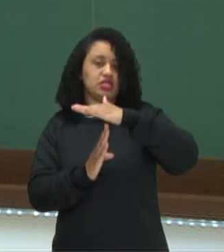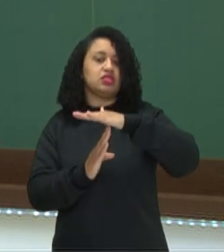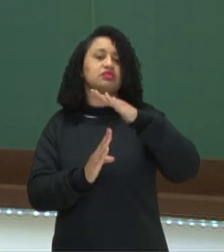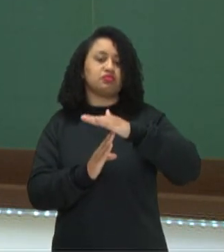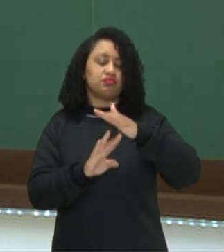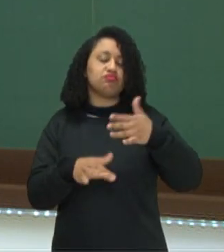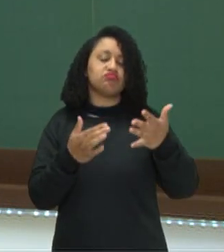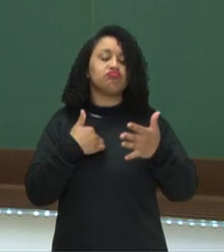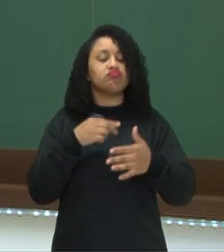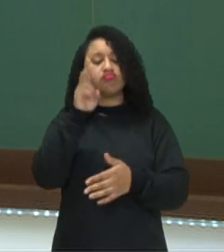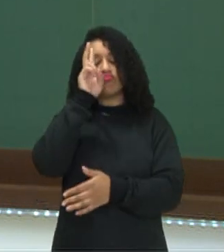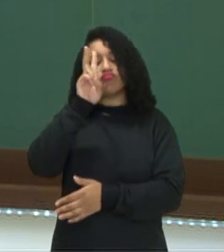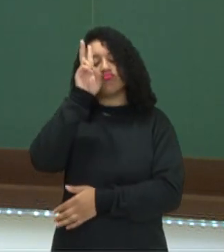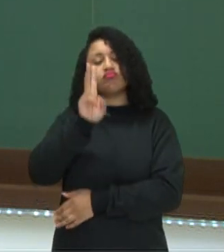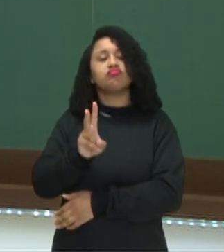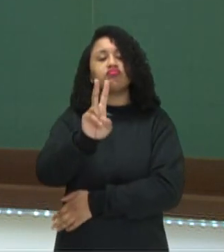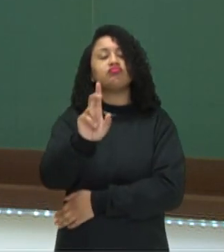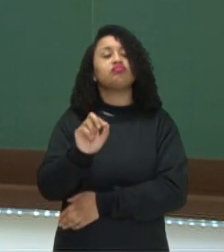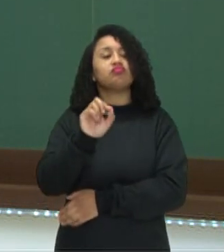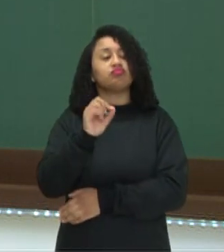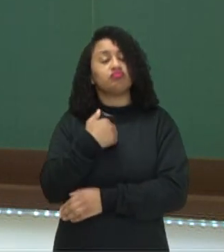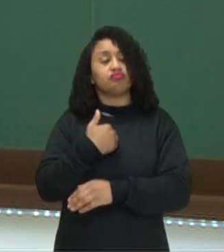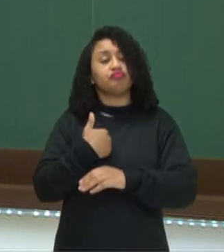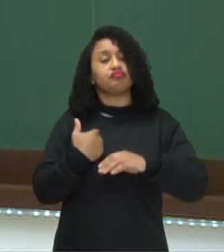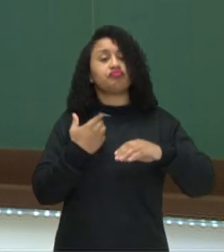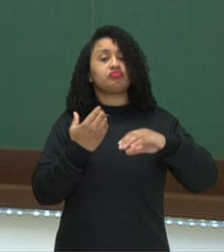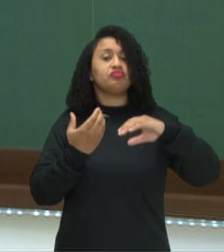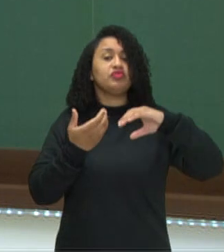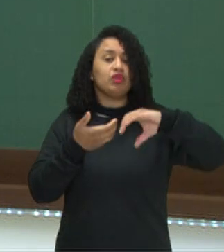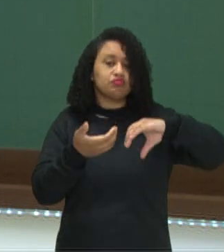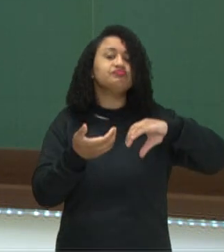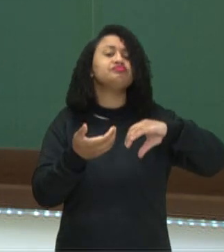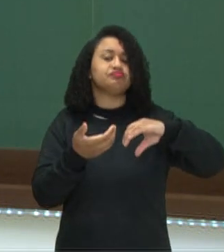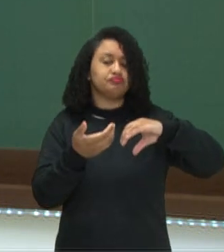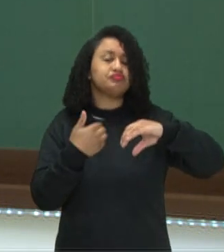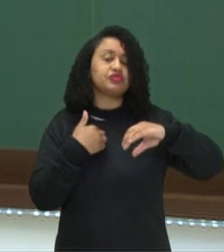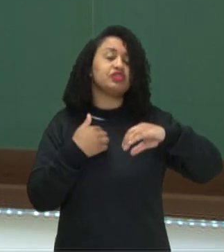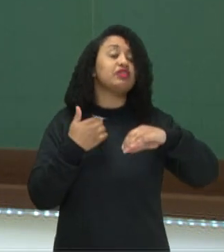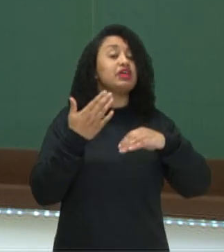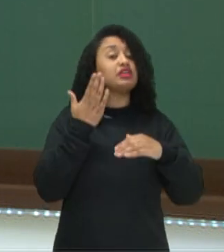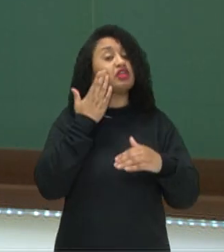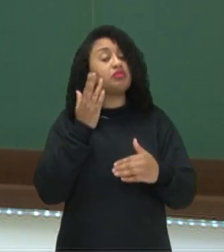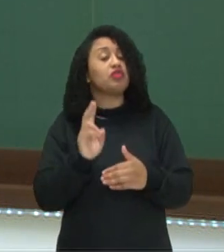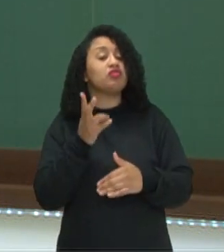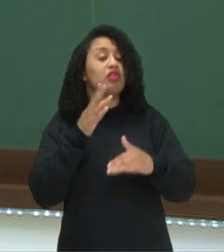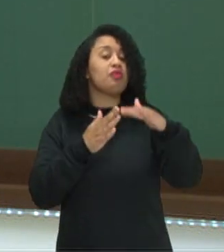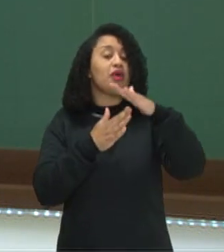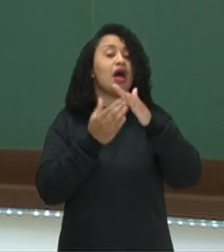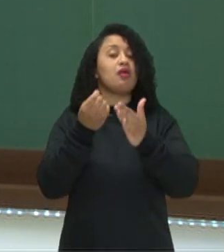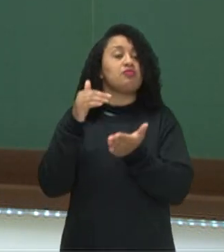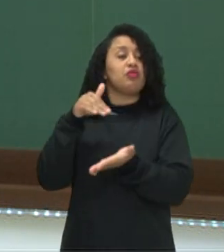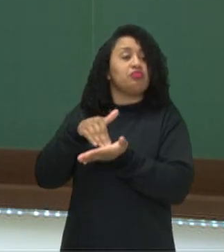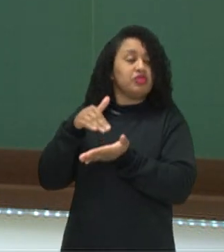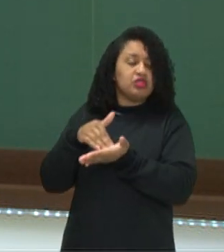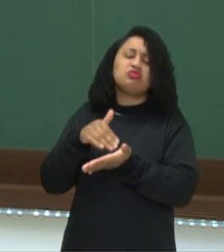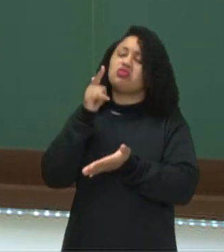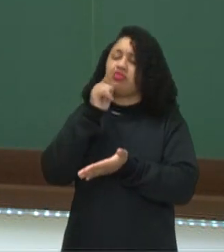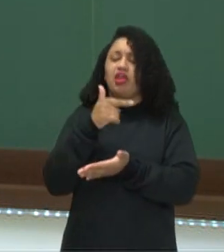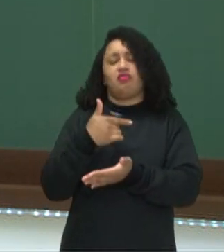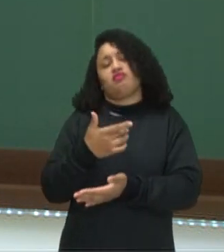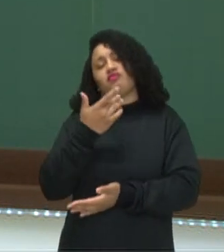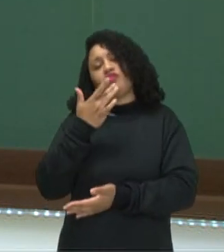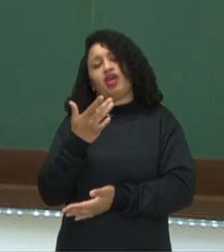lembrarem sempre que é a concavidade da parábola que determina o valor de máximo e de mínimo, não tem erro, pessoal,